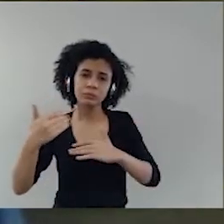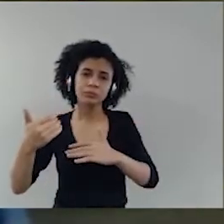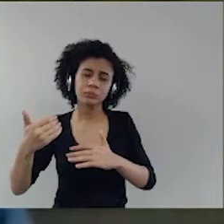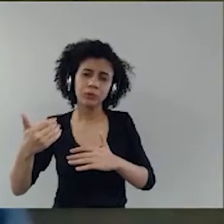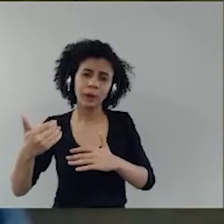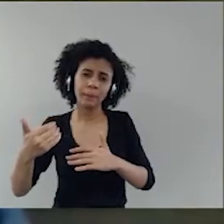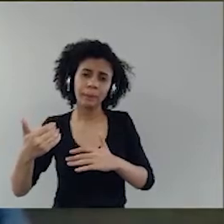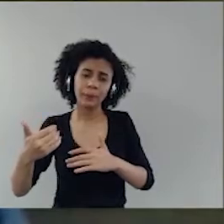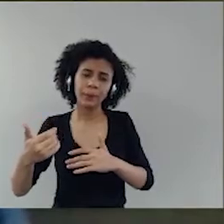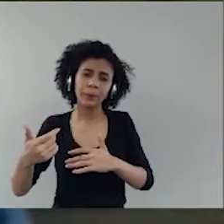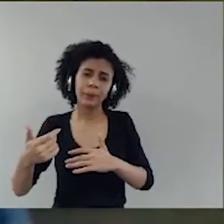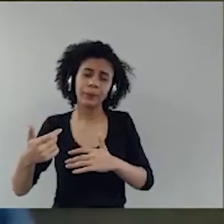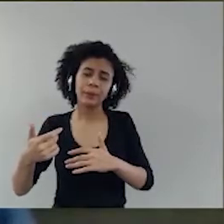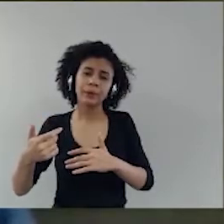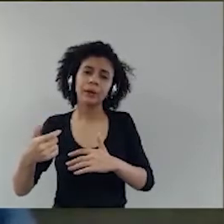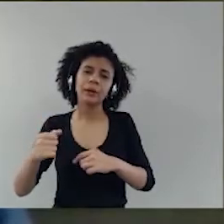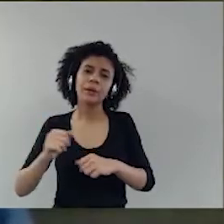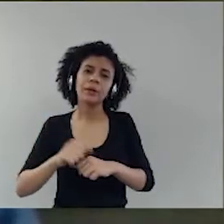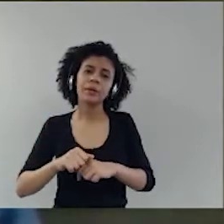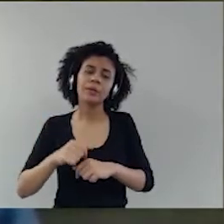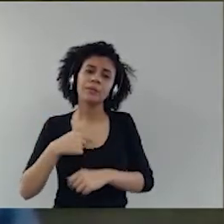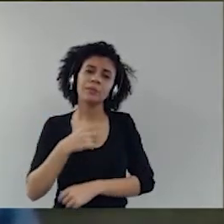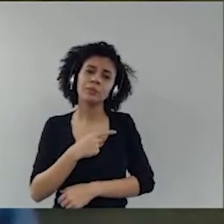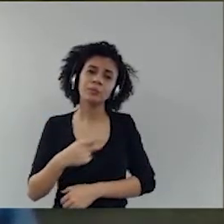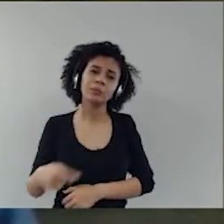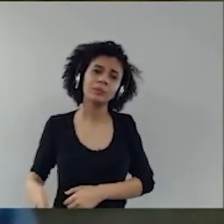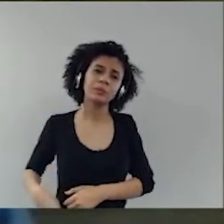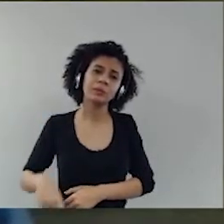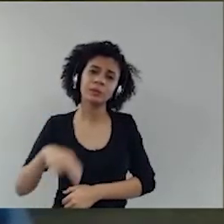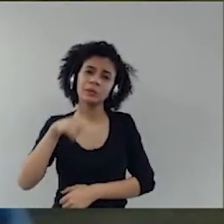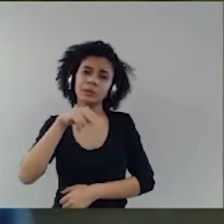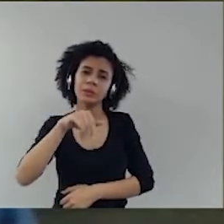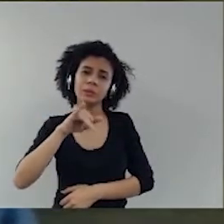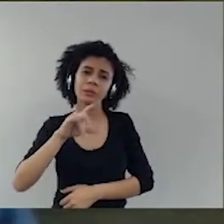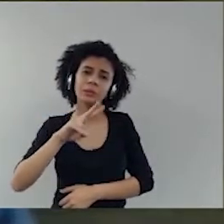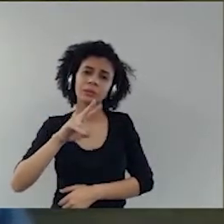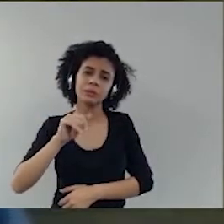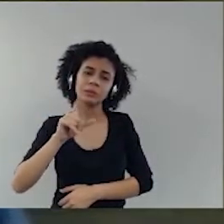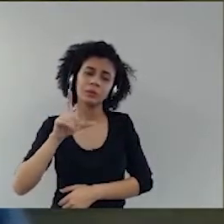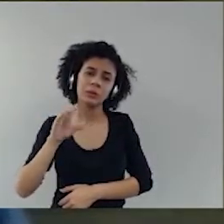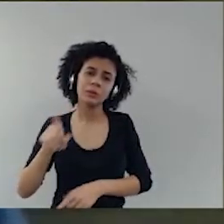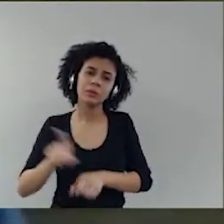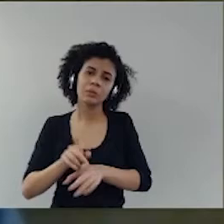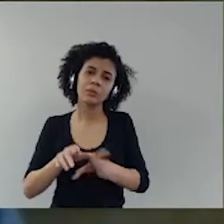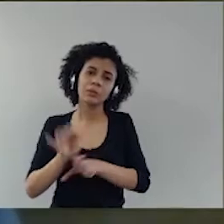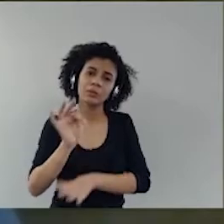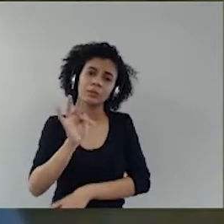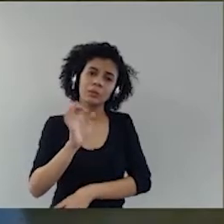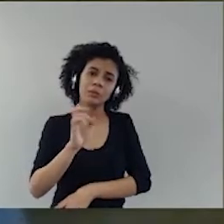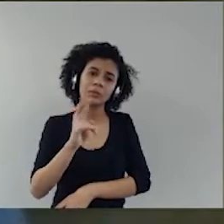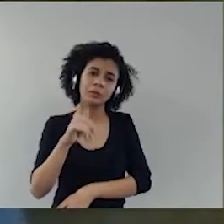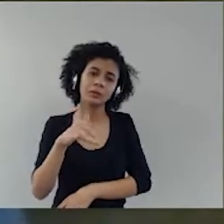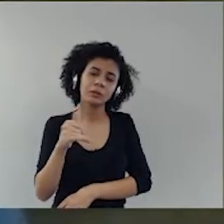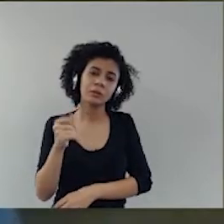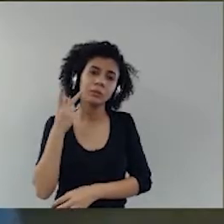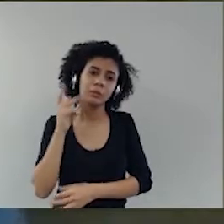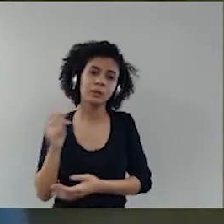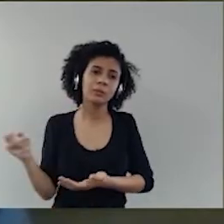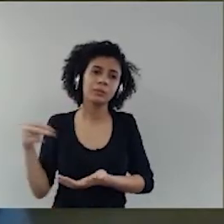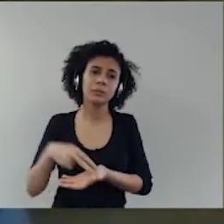que me foi feita aqui pelo meu presidente, Nivaldo Barbosa, pela conselheira Fernanda Marinella, para que participasse desse